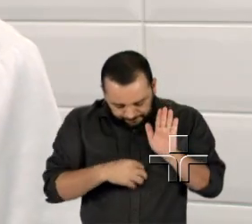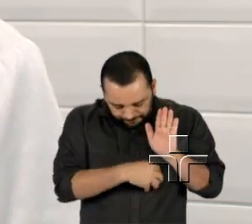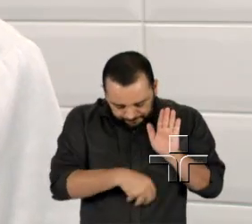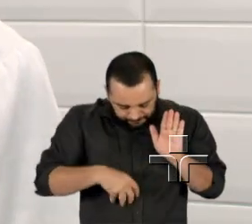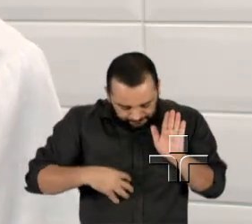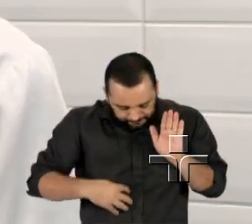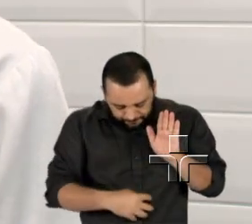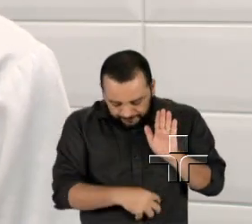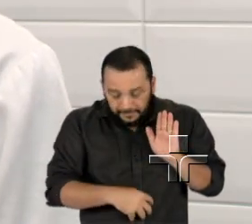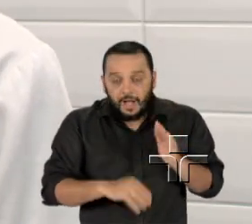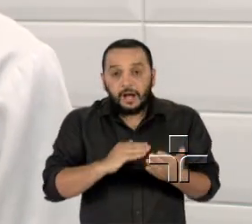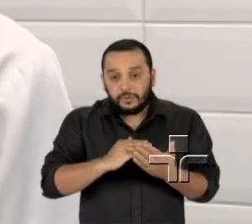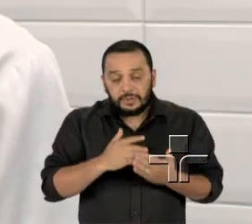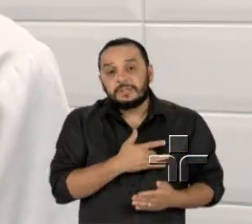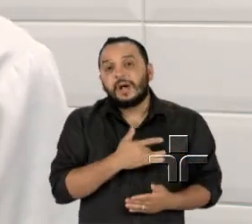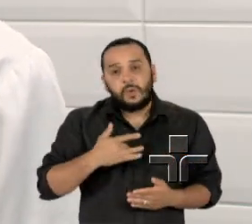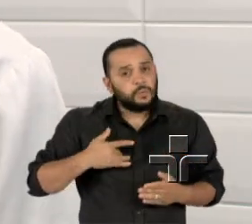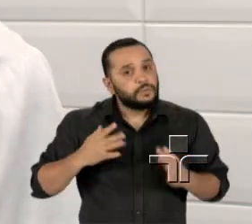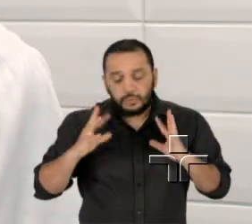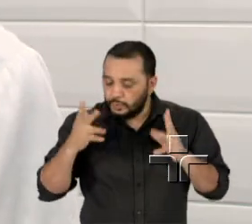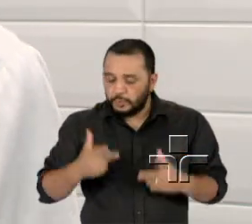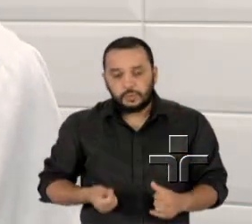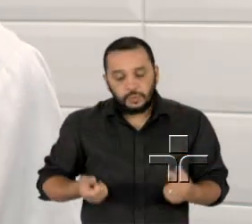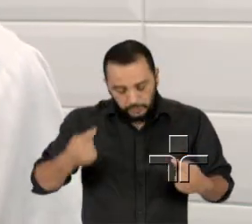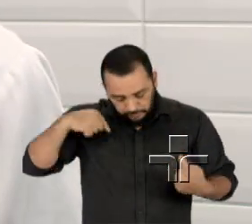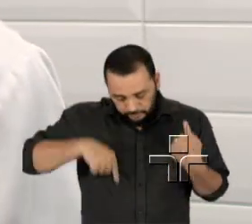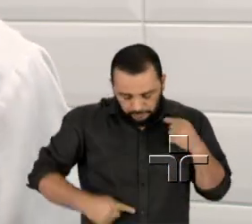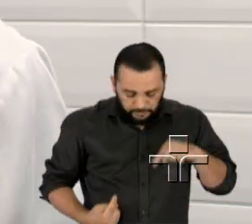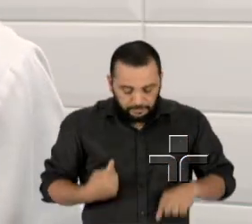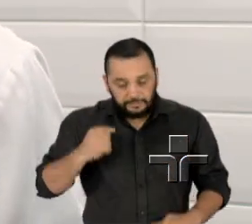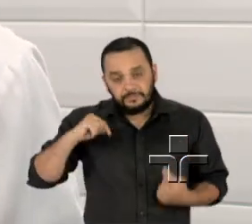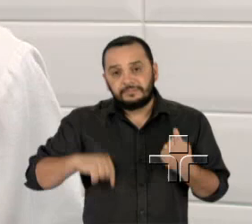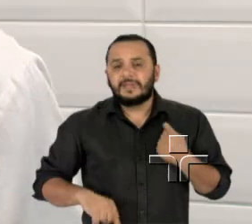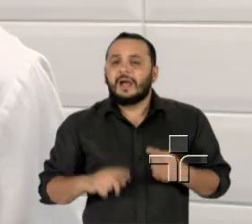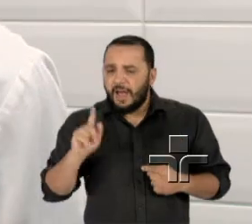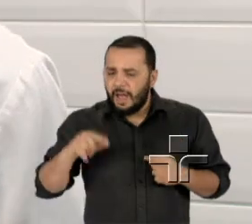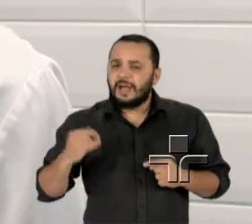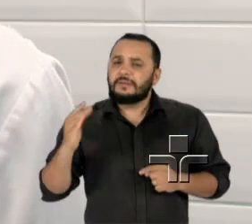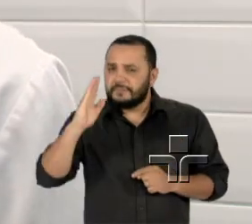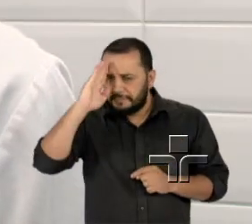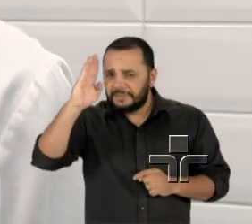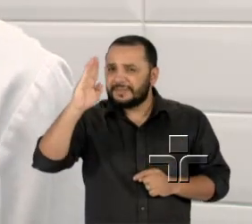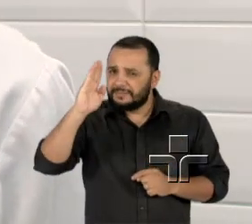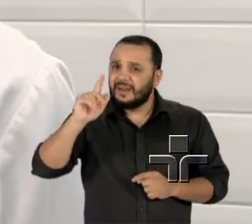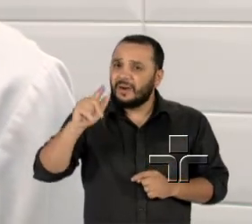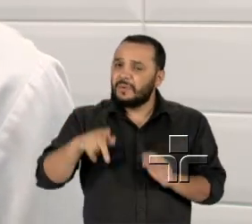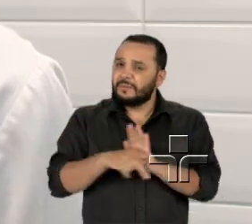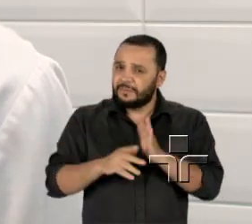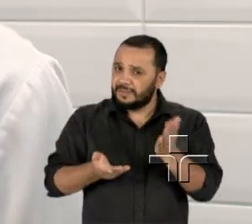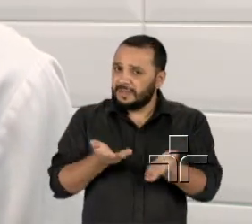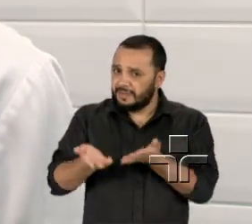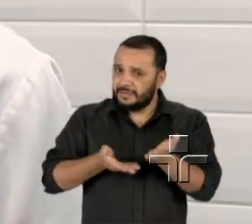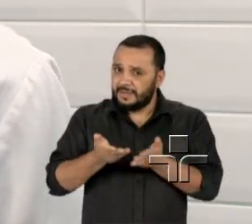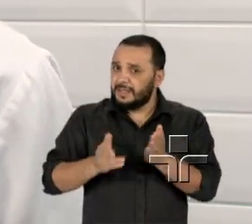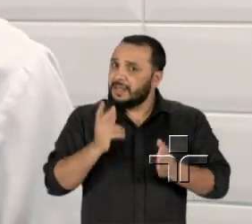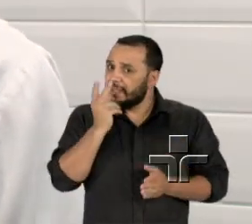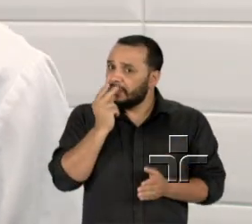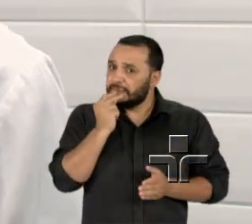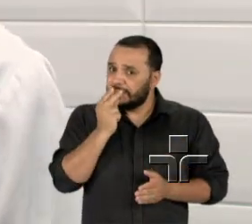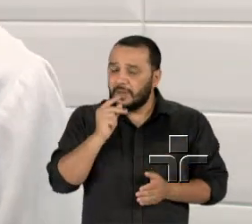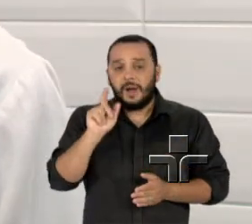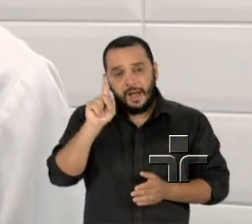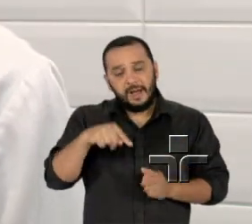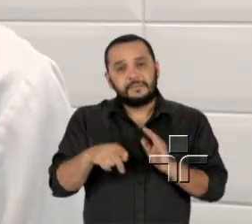à saúde do nosso sistema como um todo. Então, é um dos fatores principais dentro de um tratamento na nutrição funcional